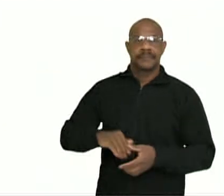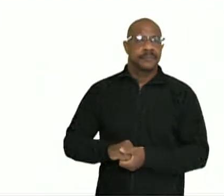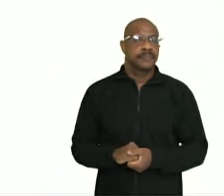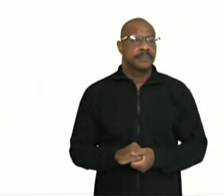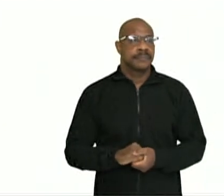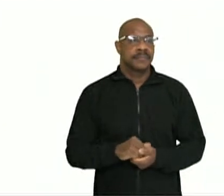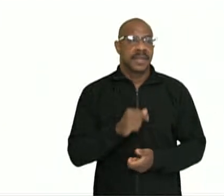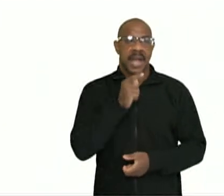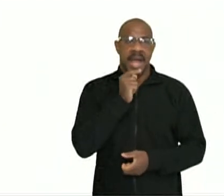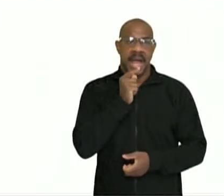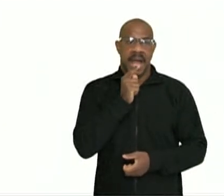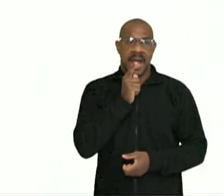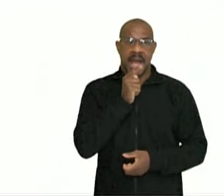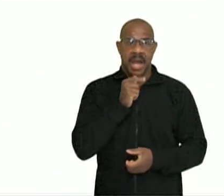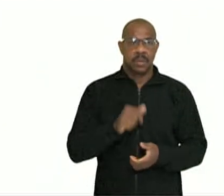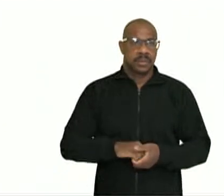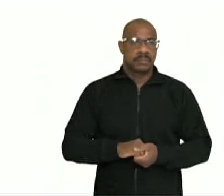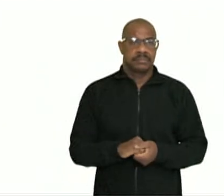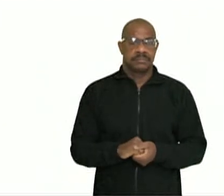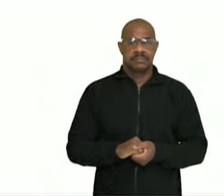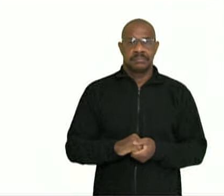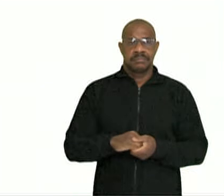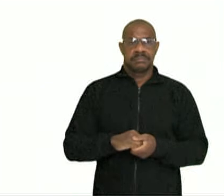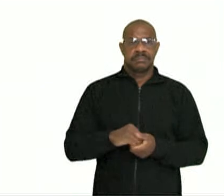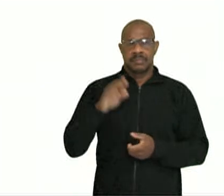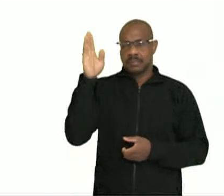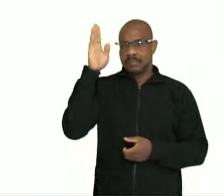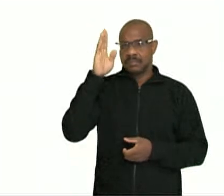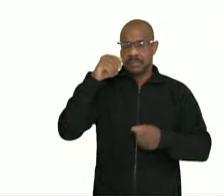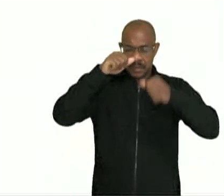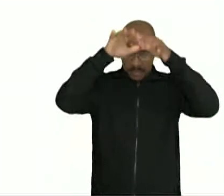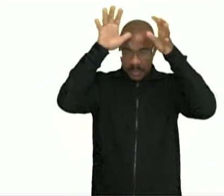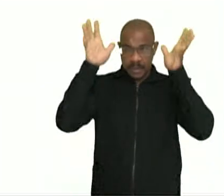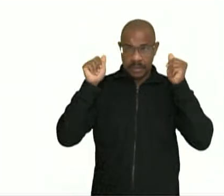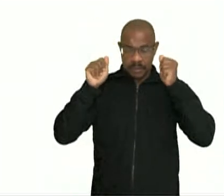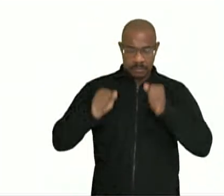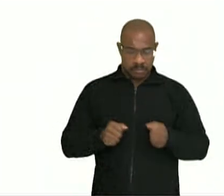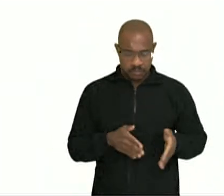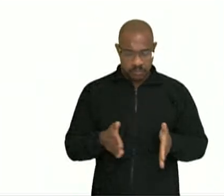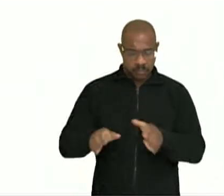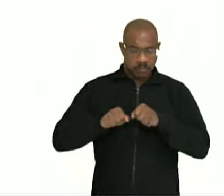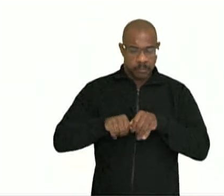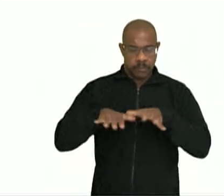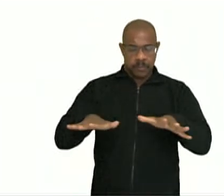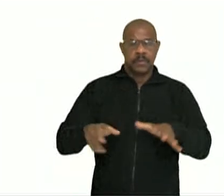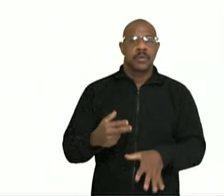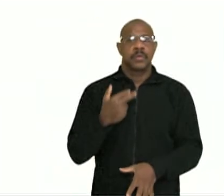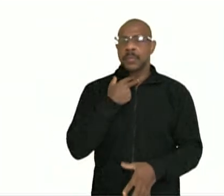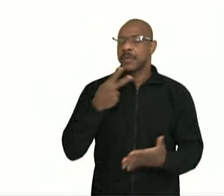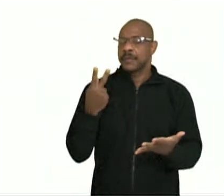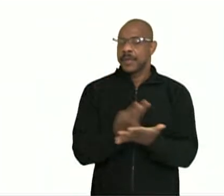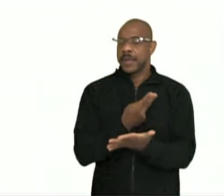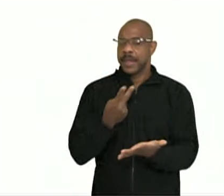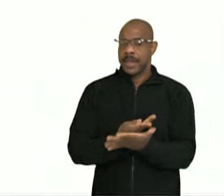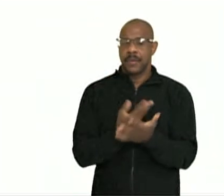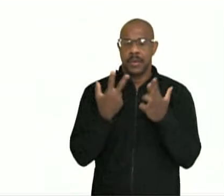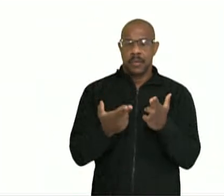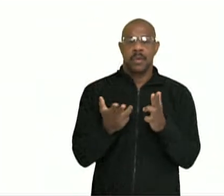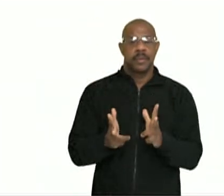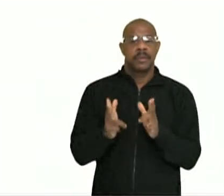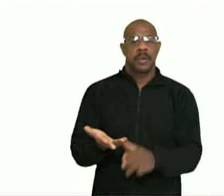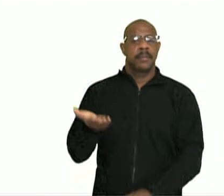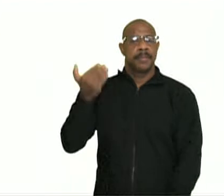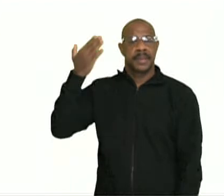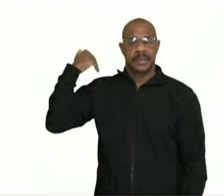de água da Amazônia para o Brasil não pode cometer erros do século passado e considerar que a água é